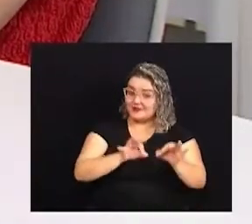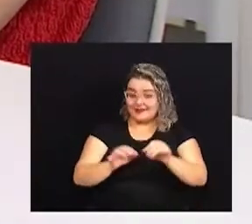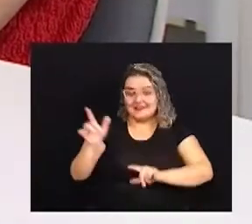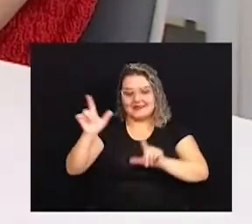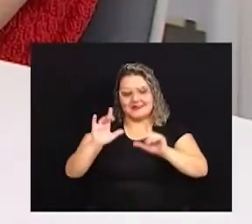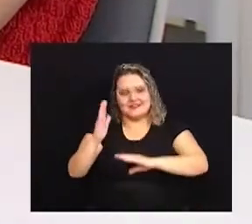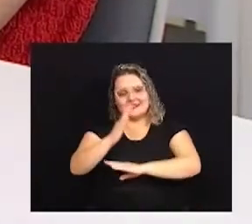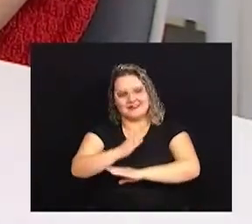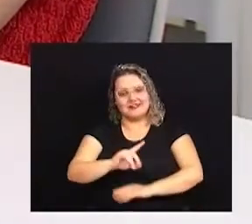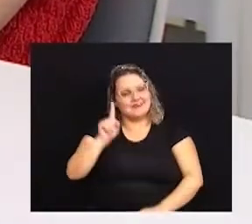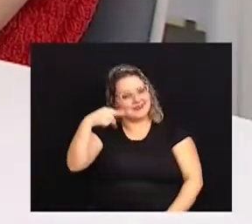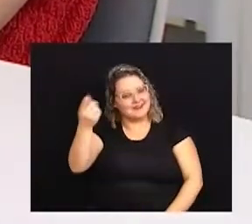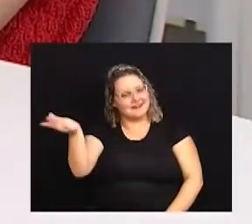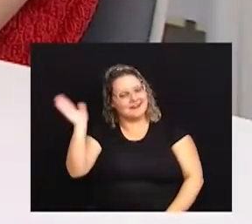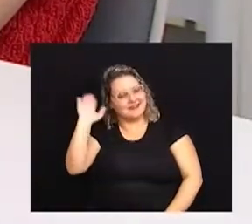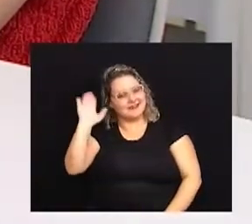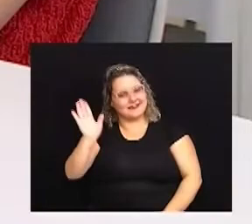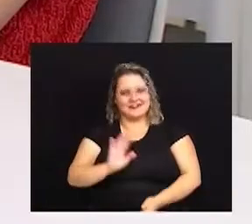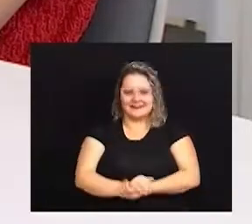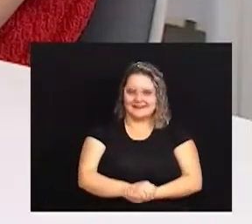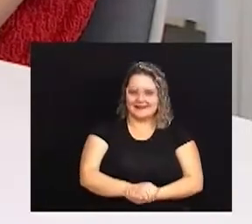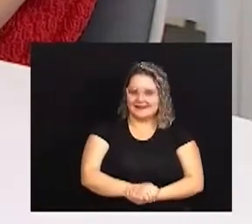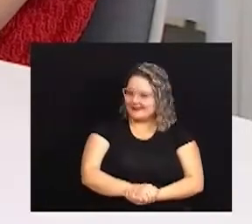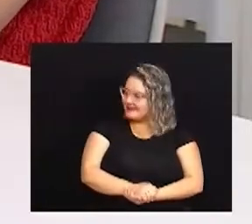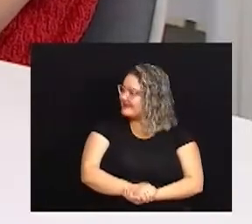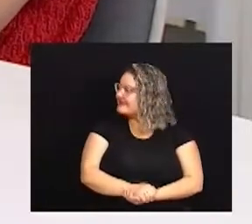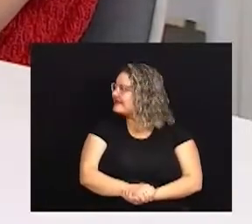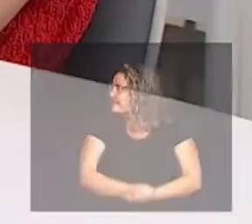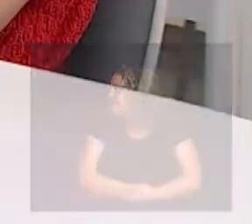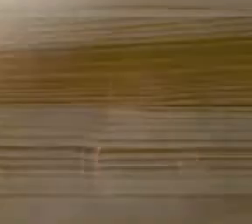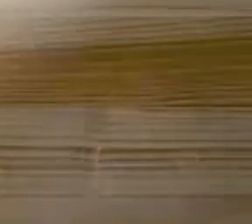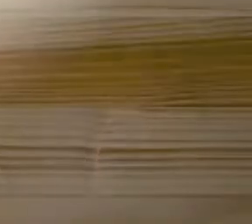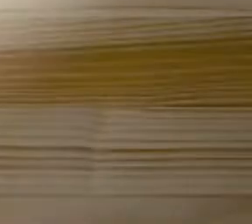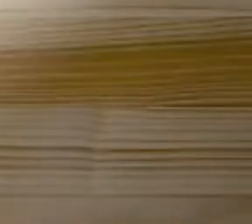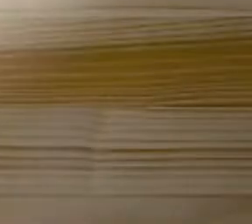E continue com a nossa programação aqui na TV Câmara, viu? Até a próxima edição.